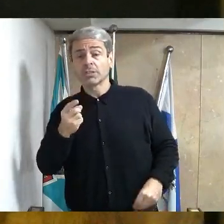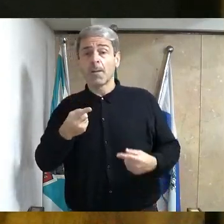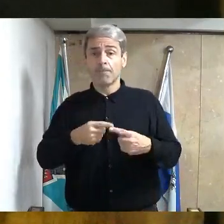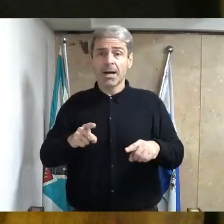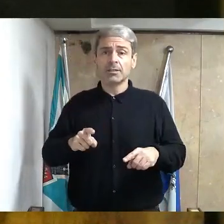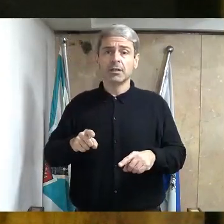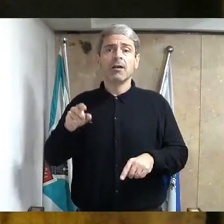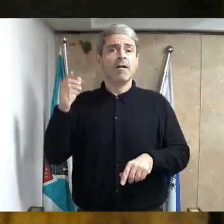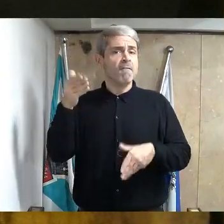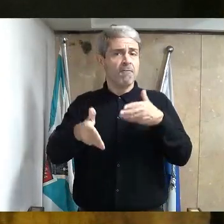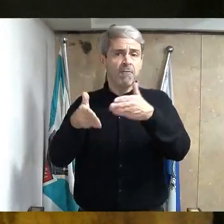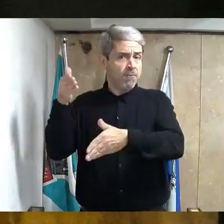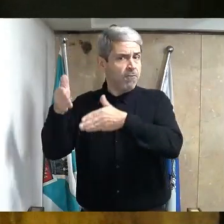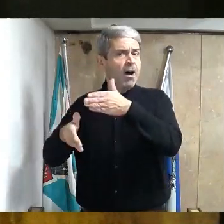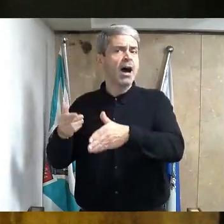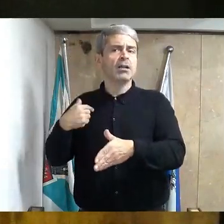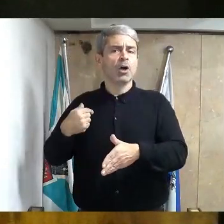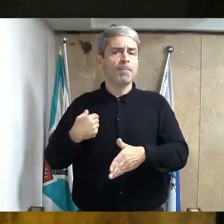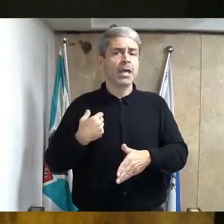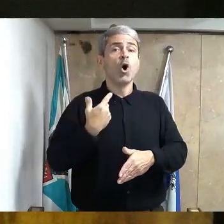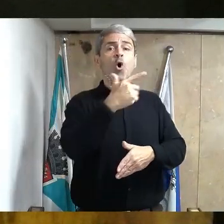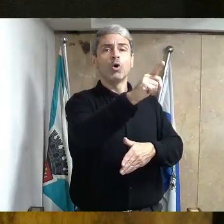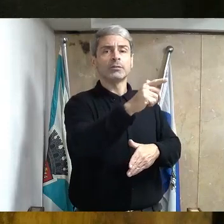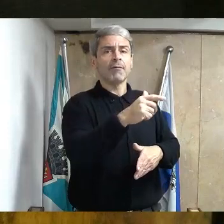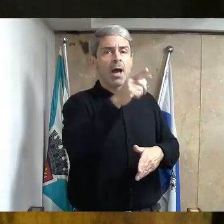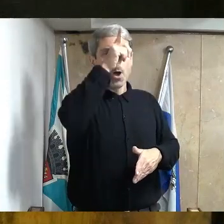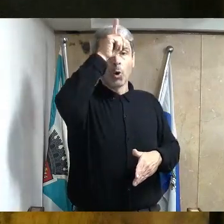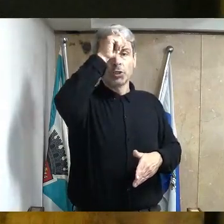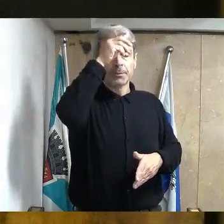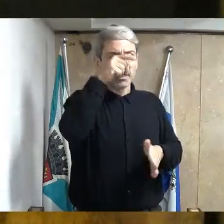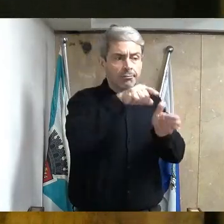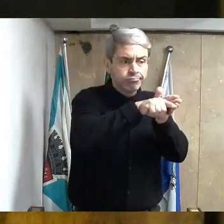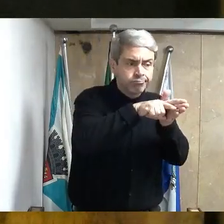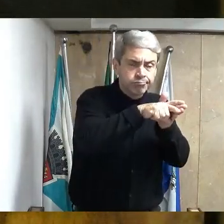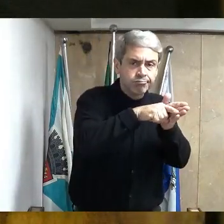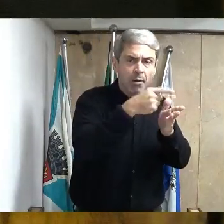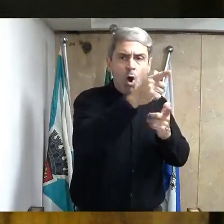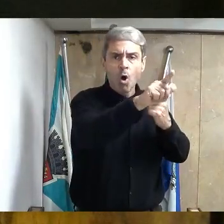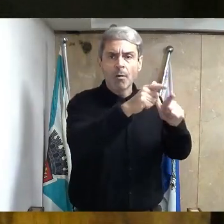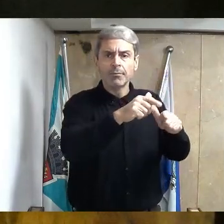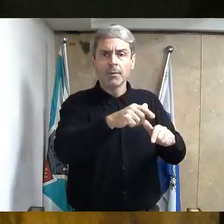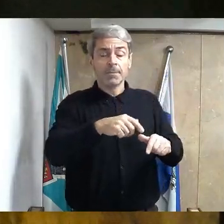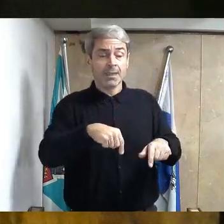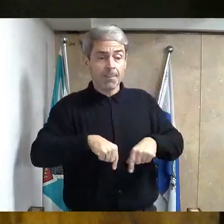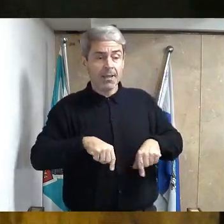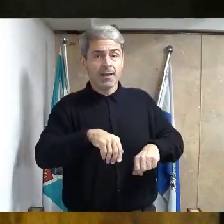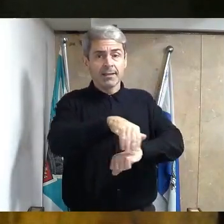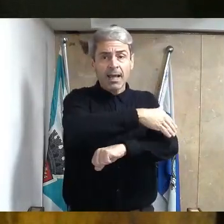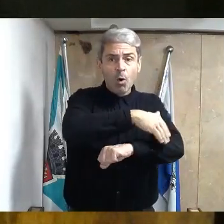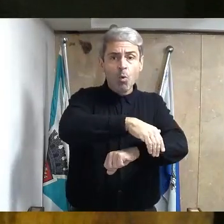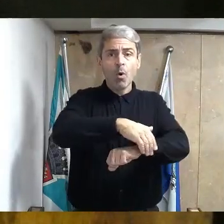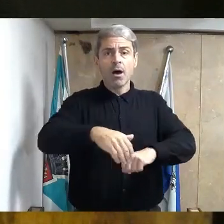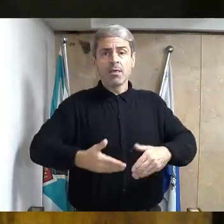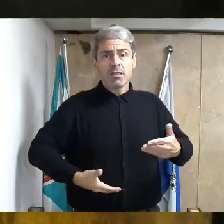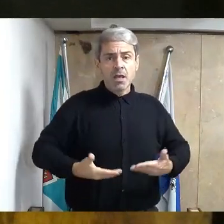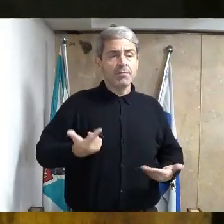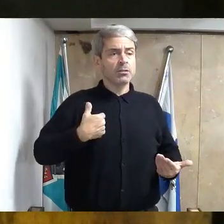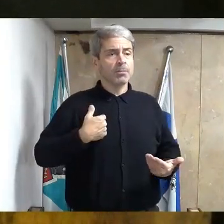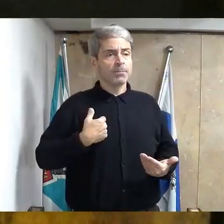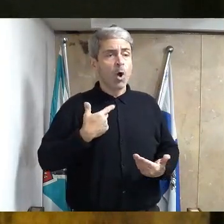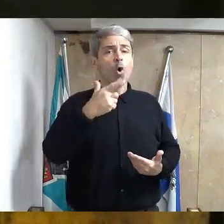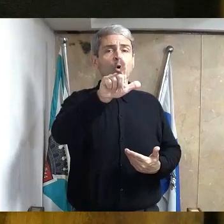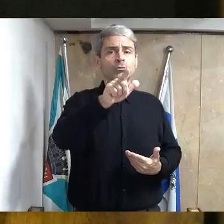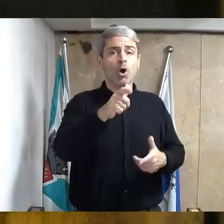Muitos estavam vistoriando hospitais, muitos estavam vistoriando serviços de rua, muitos estavam